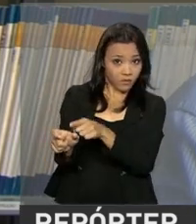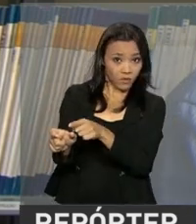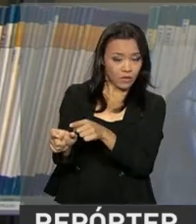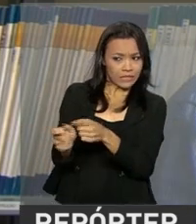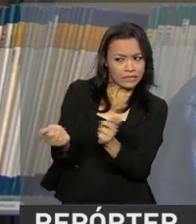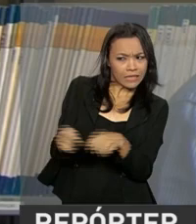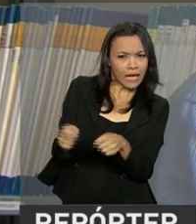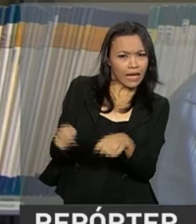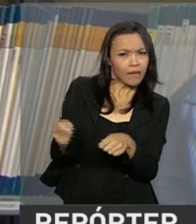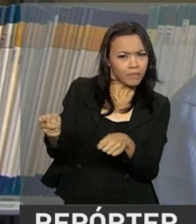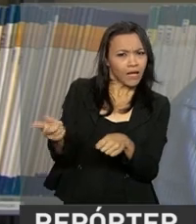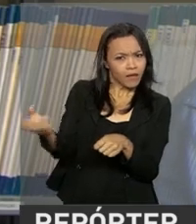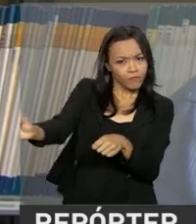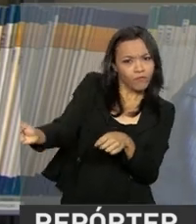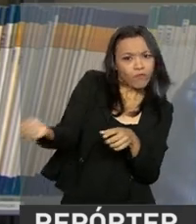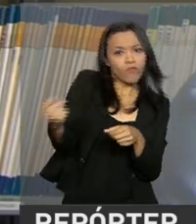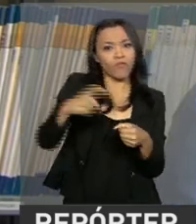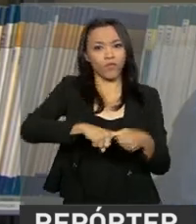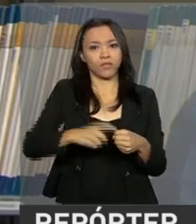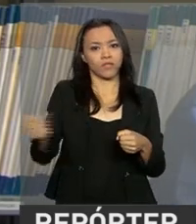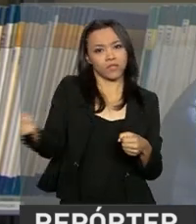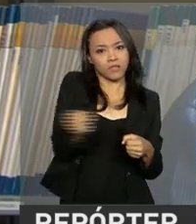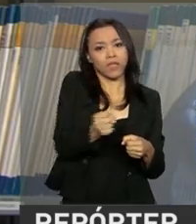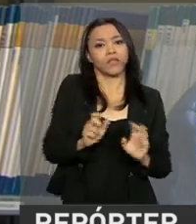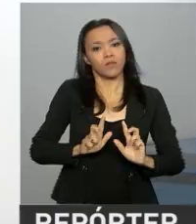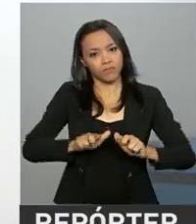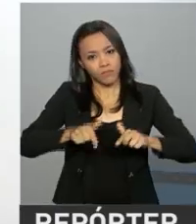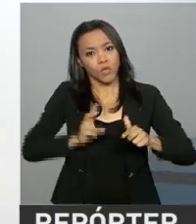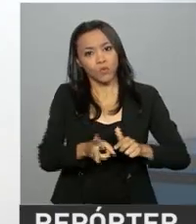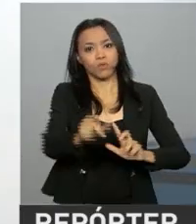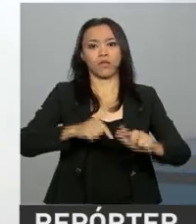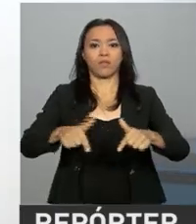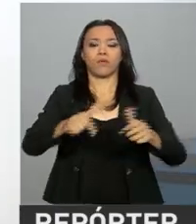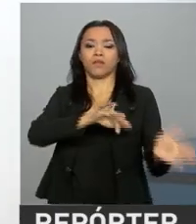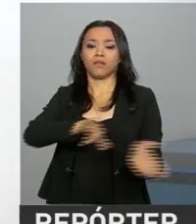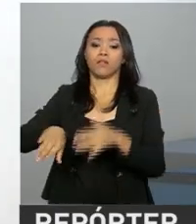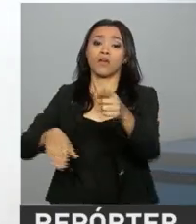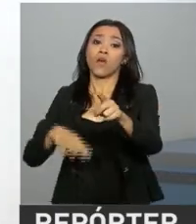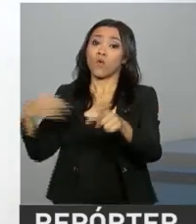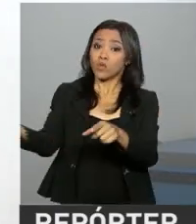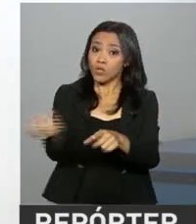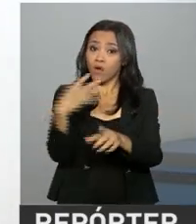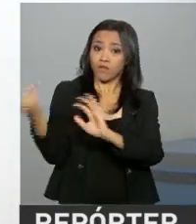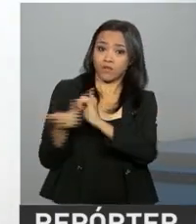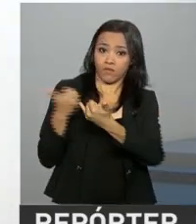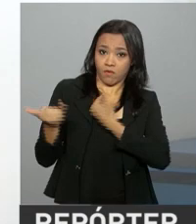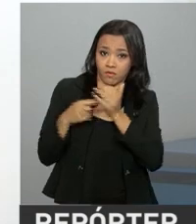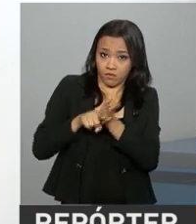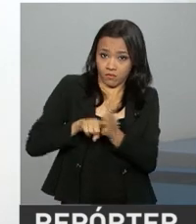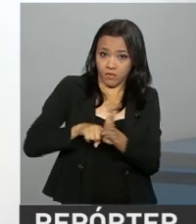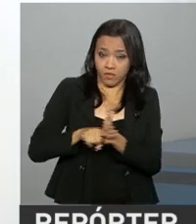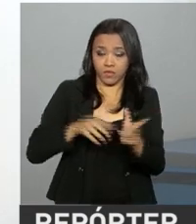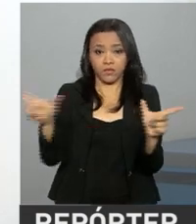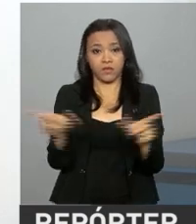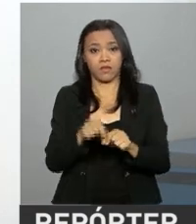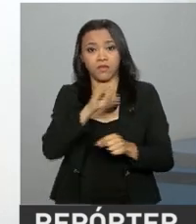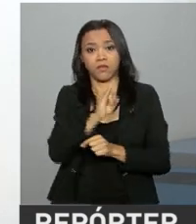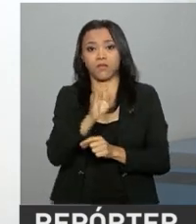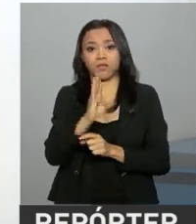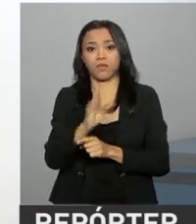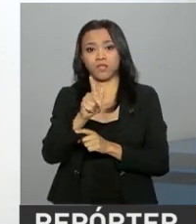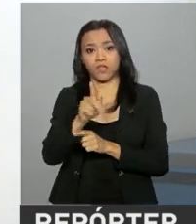nelas um potencial para estar na força de trabalho com os novos indicadores do IBGE o governo consegue ter um